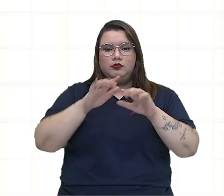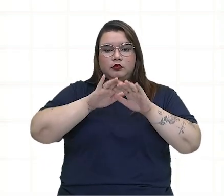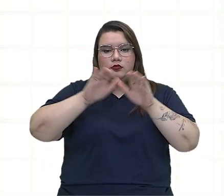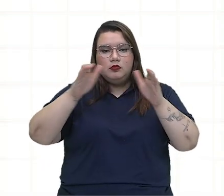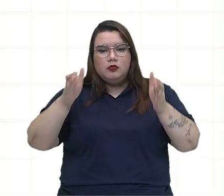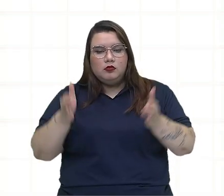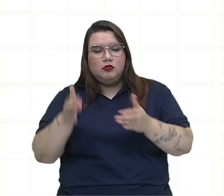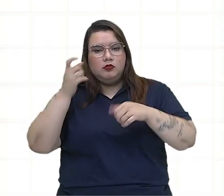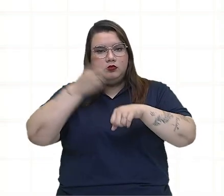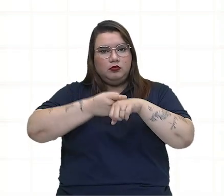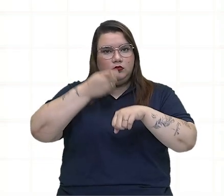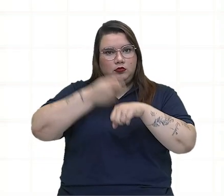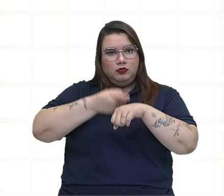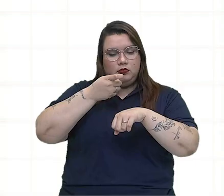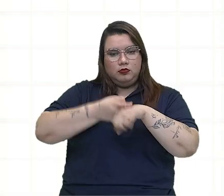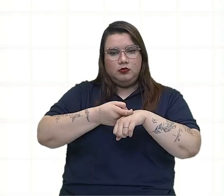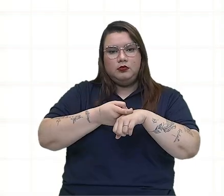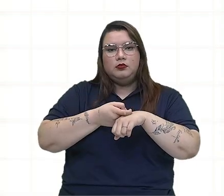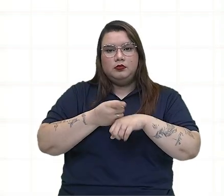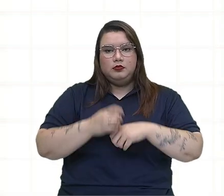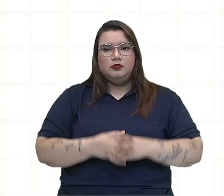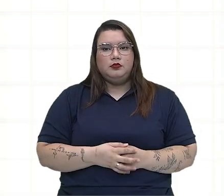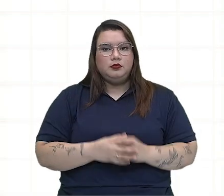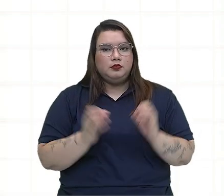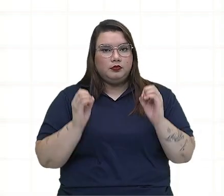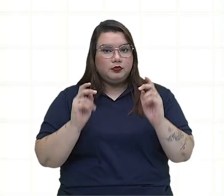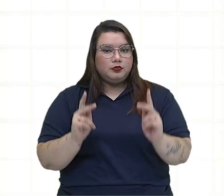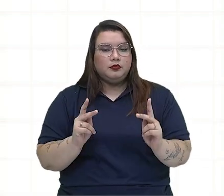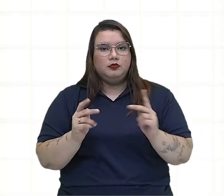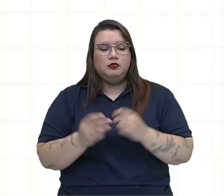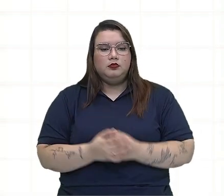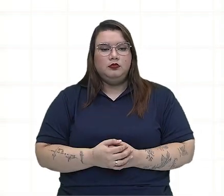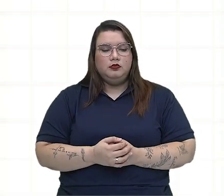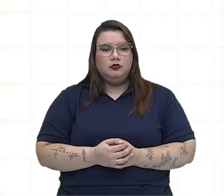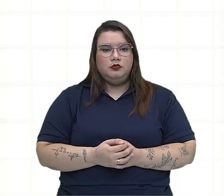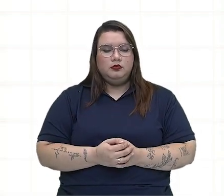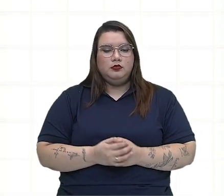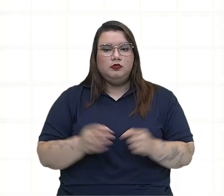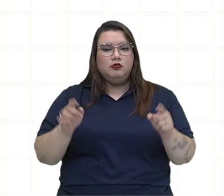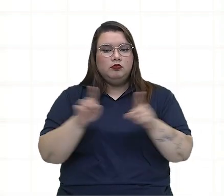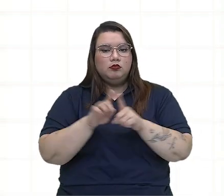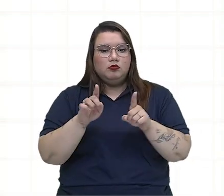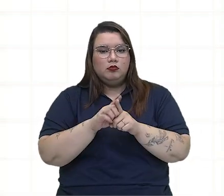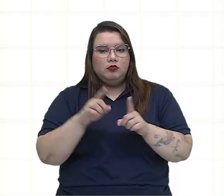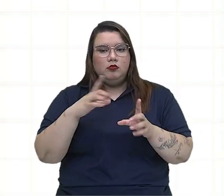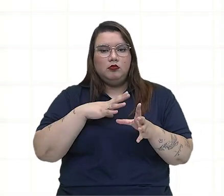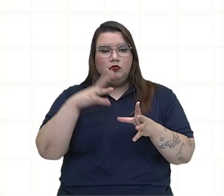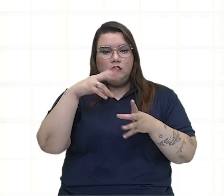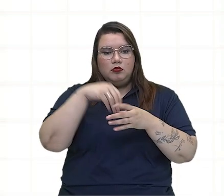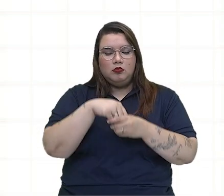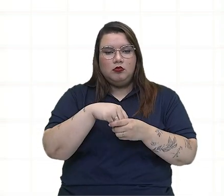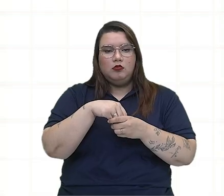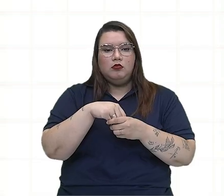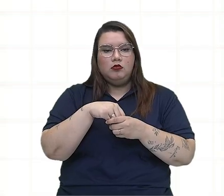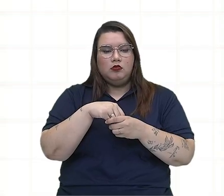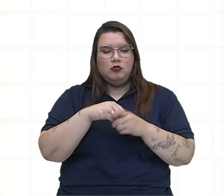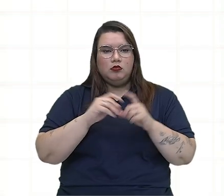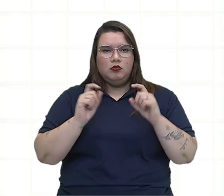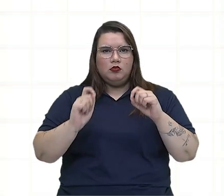uma superfície mais sólida, tá bom? E são formados também